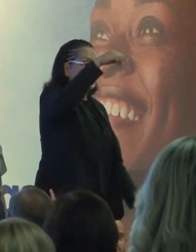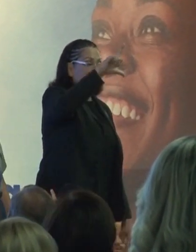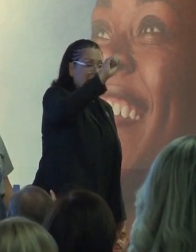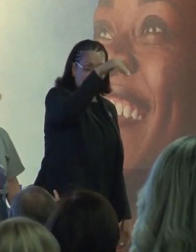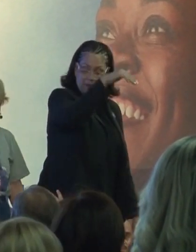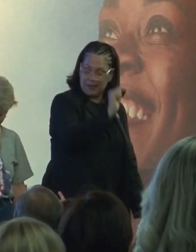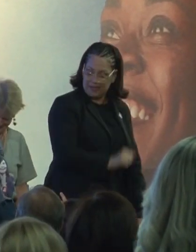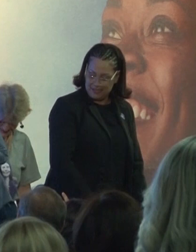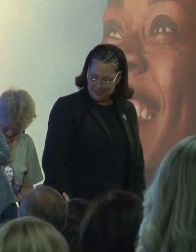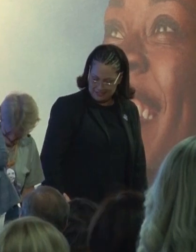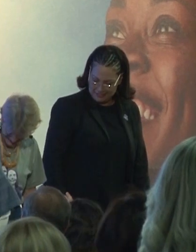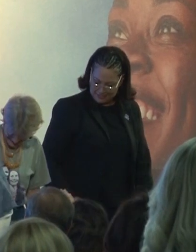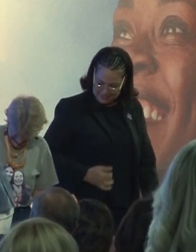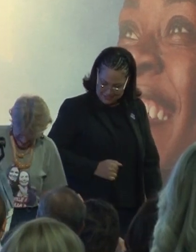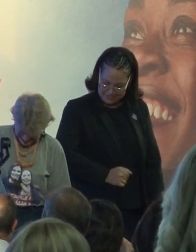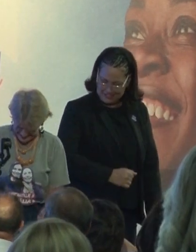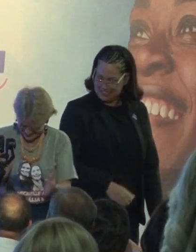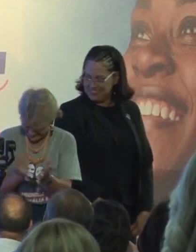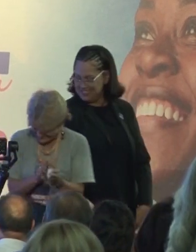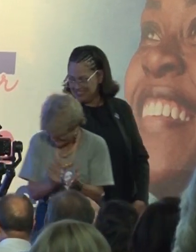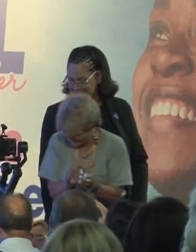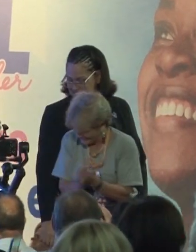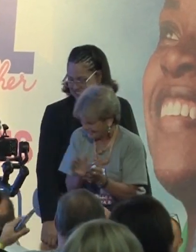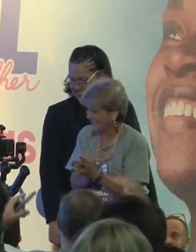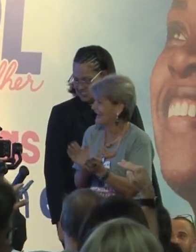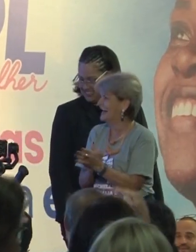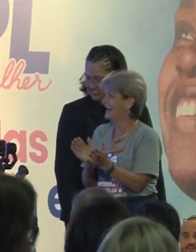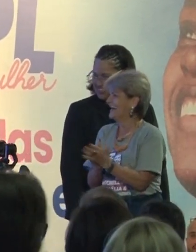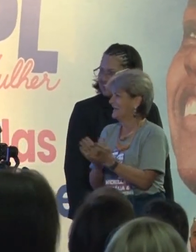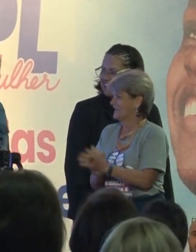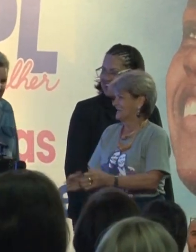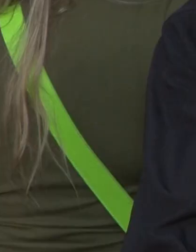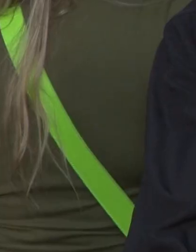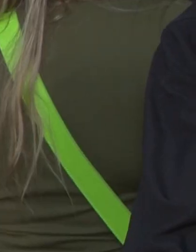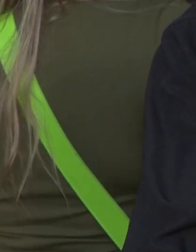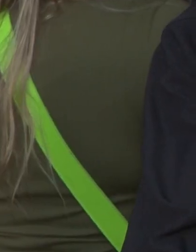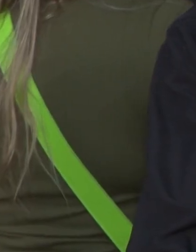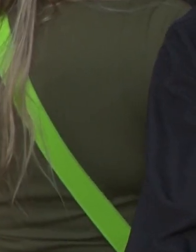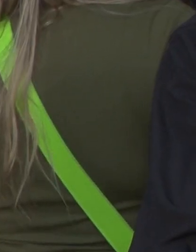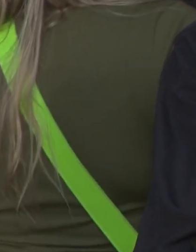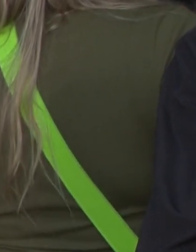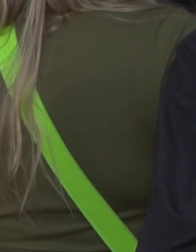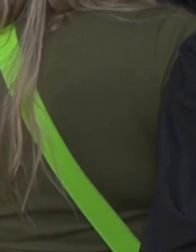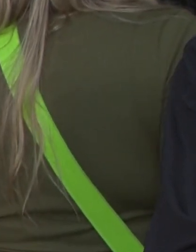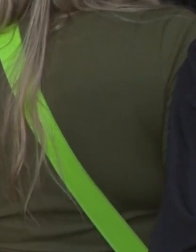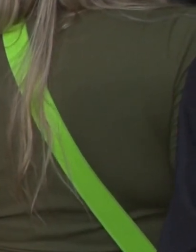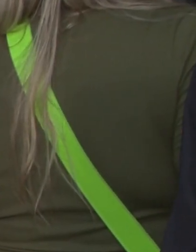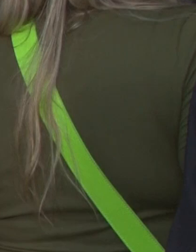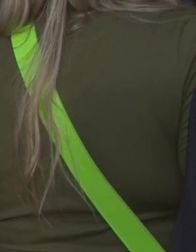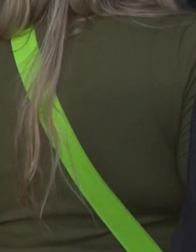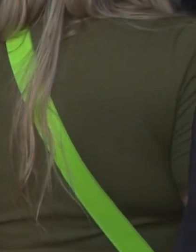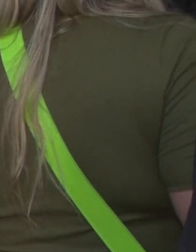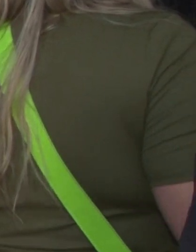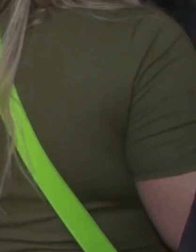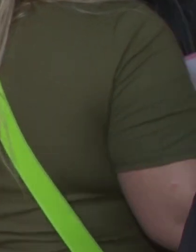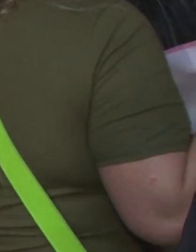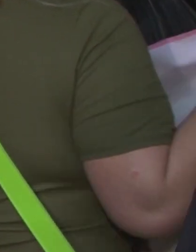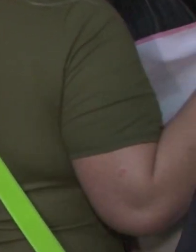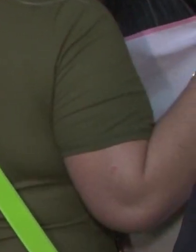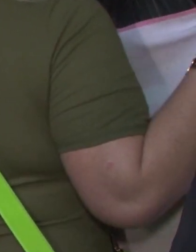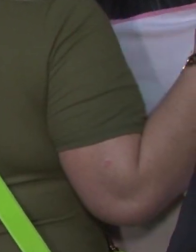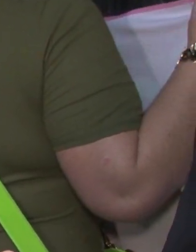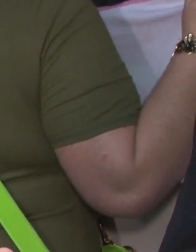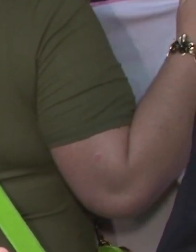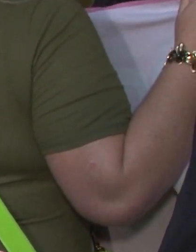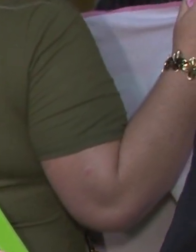vai leiloar e ajudar uma instituição de caridade. Quando ela falou que só faltava a bota, eu levantei, tirei minha bota e